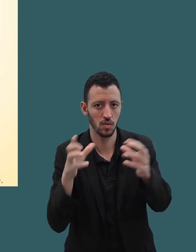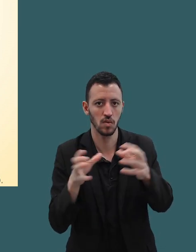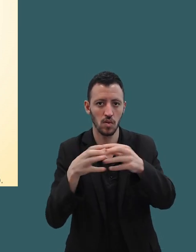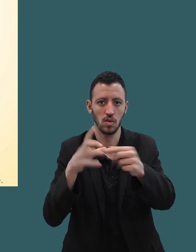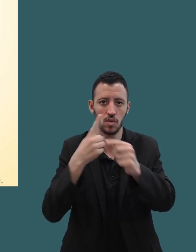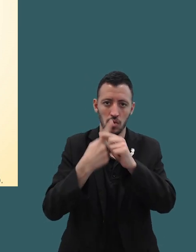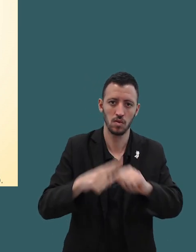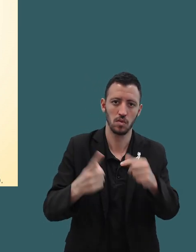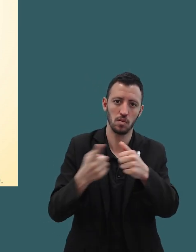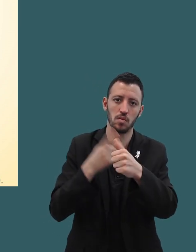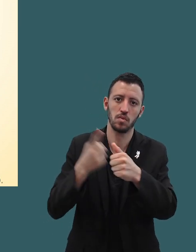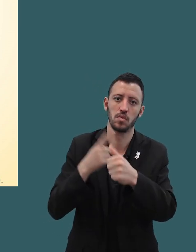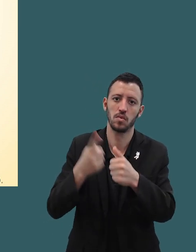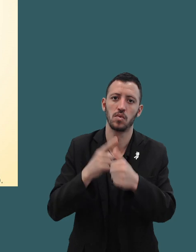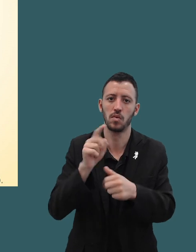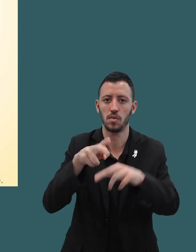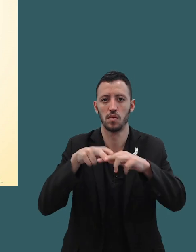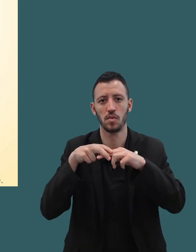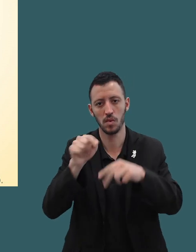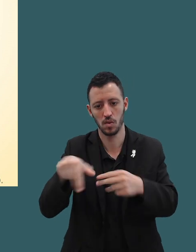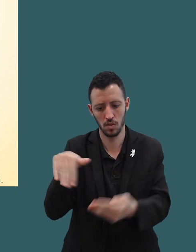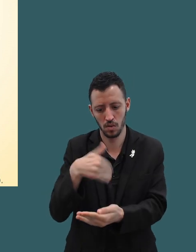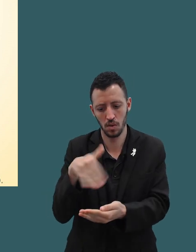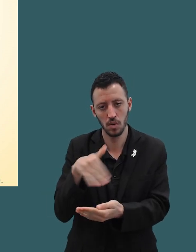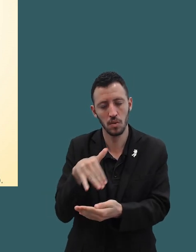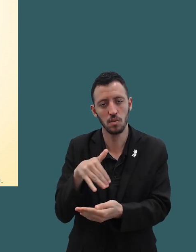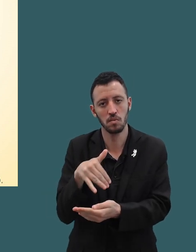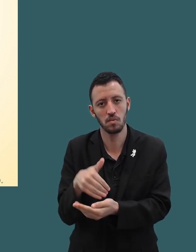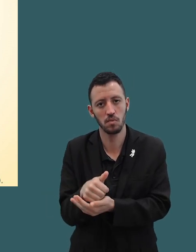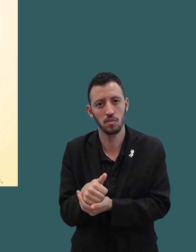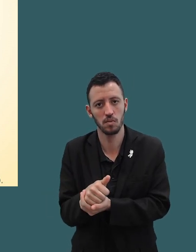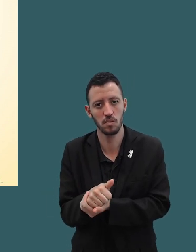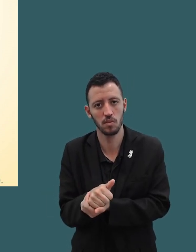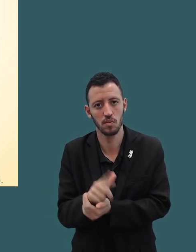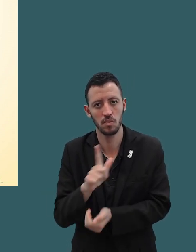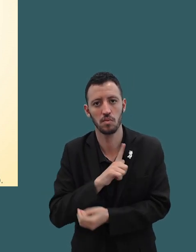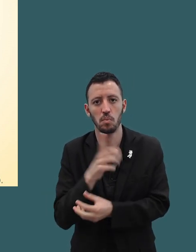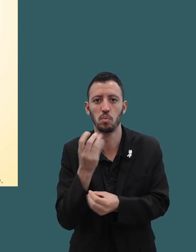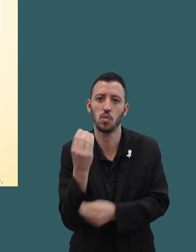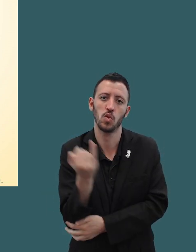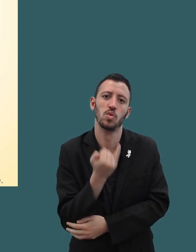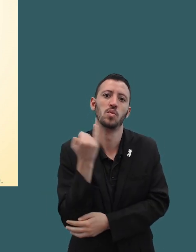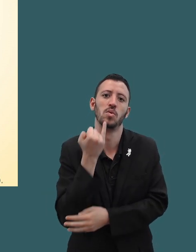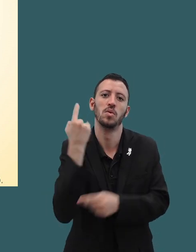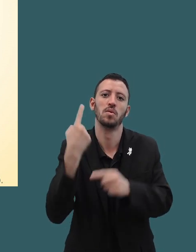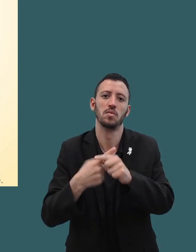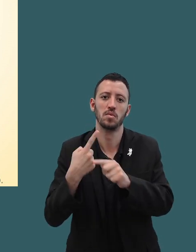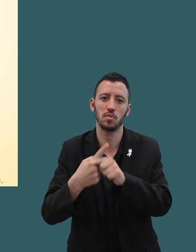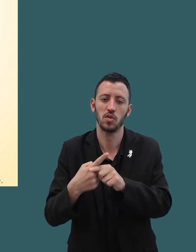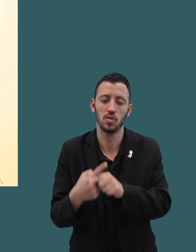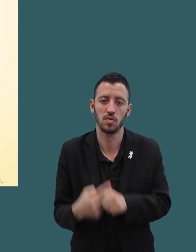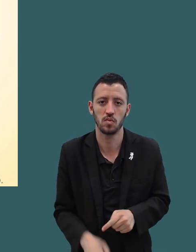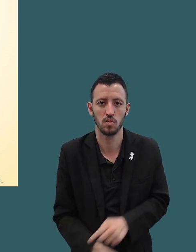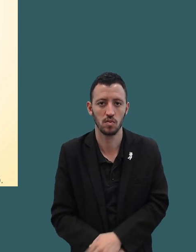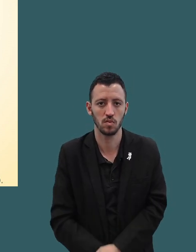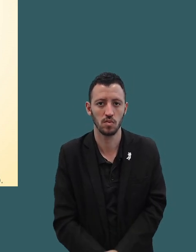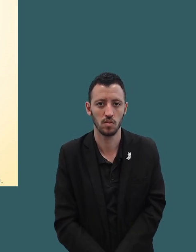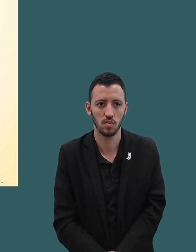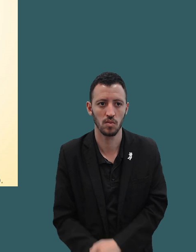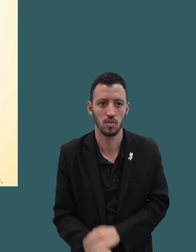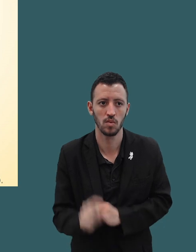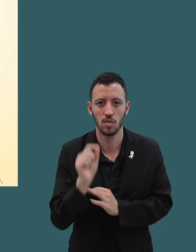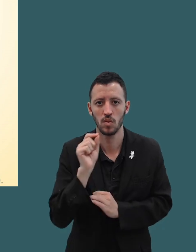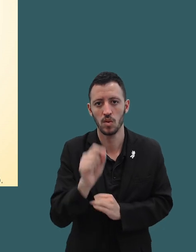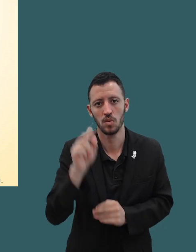esse desafio primeiro, e é por isso que essa secretaria ela é muito importante, porque ela é